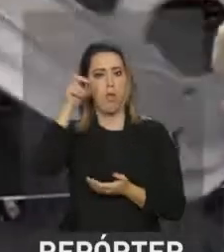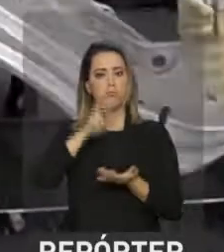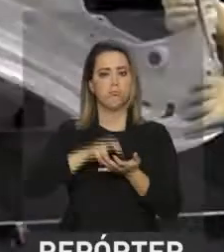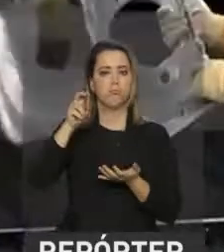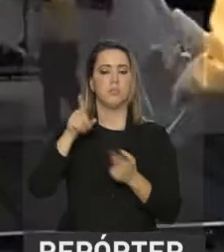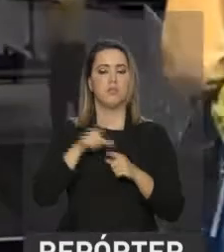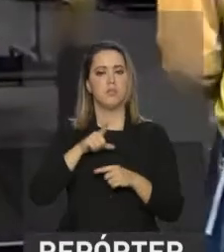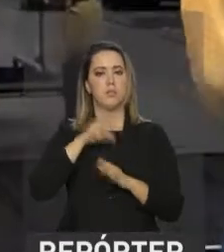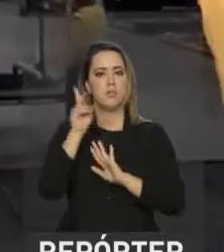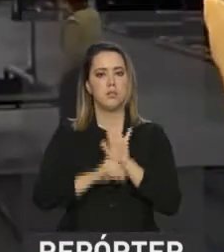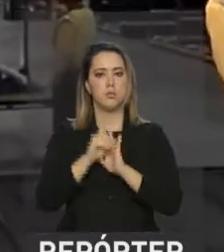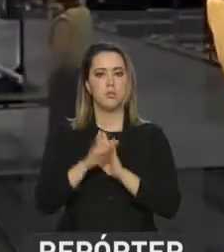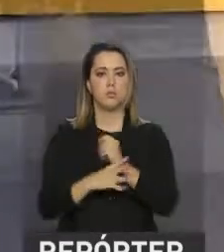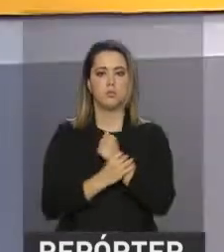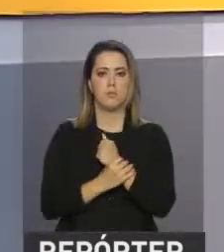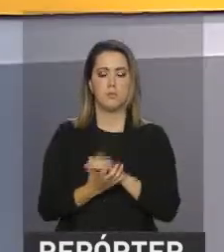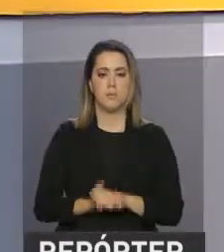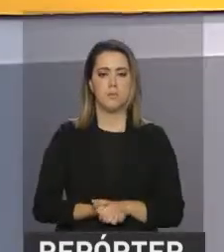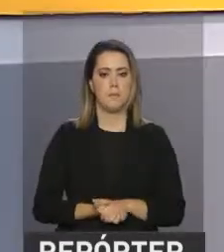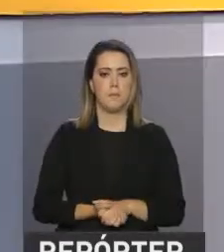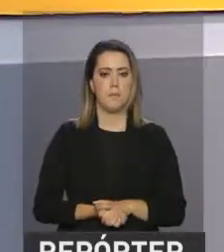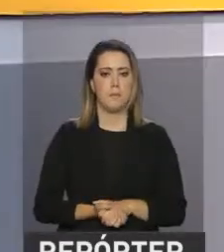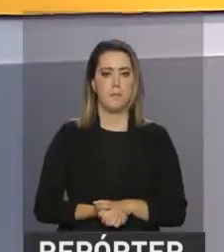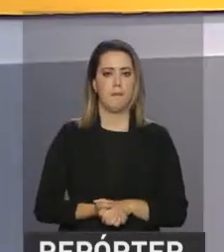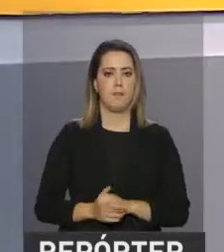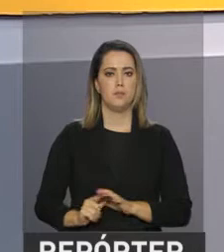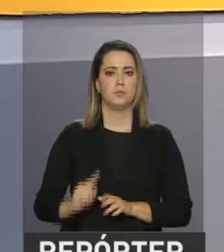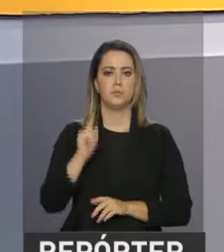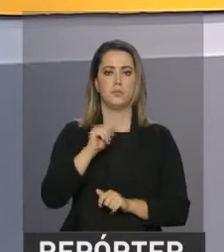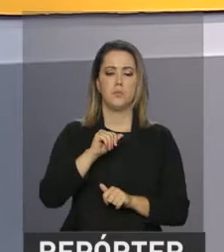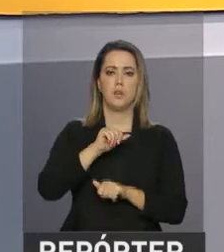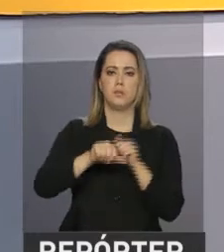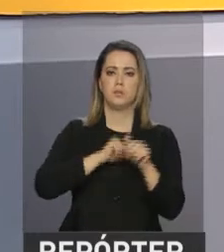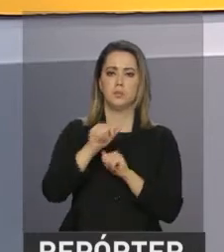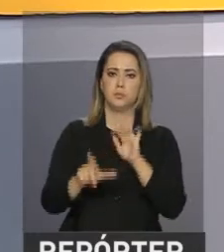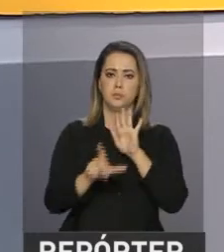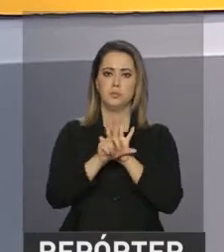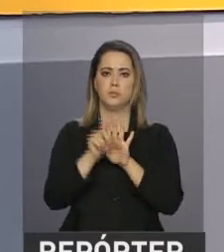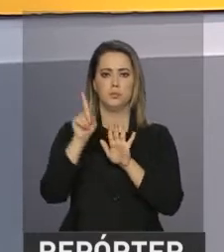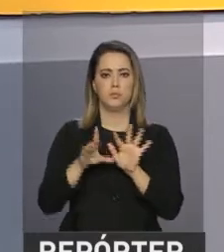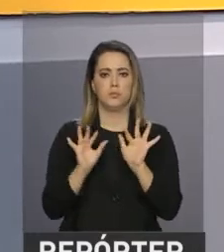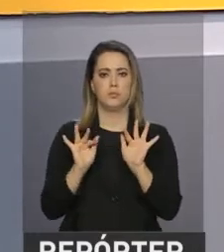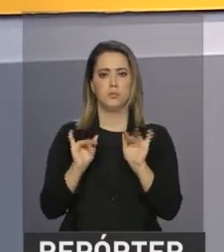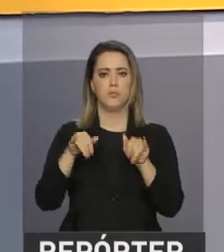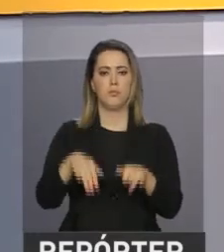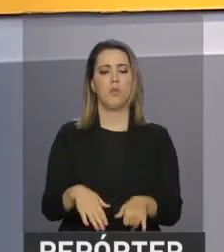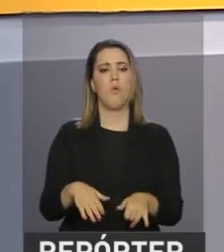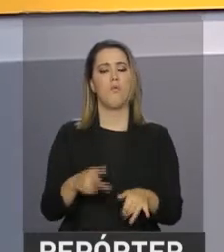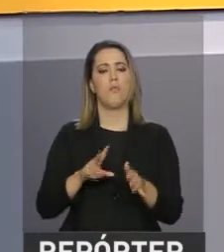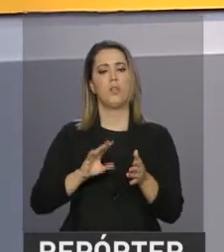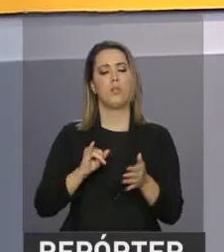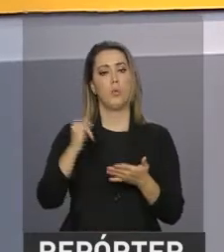tem que ter seus direitos garantidos e uma das alterações da nova legislação trabalhista é o fim do chamado